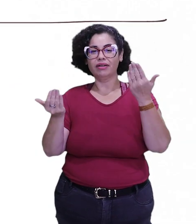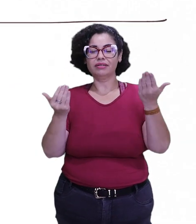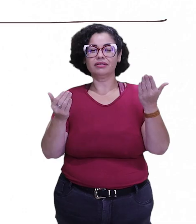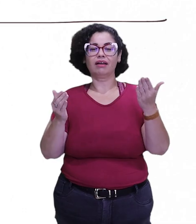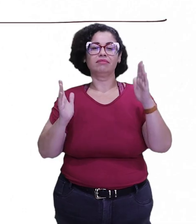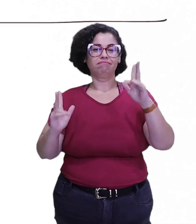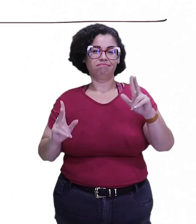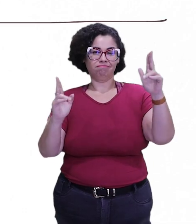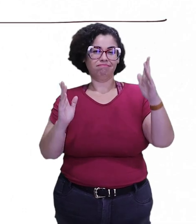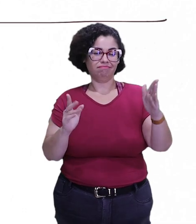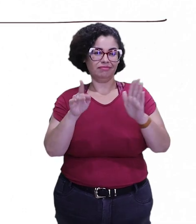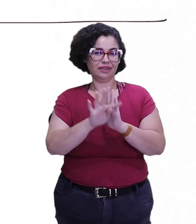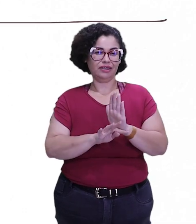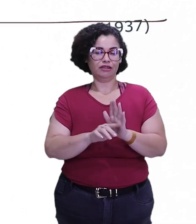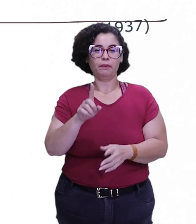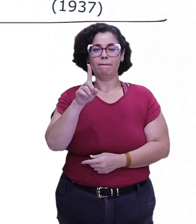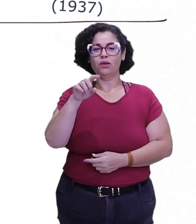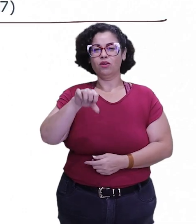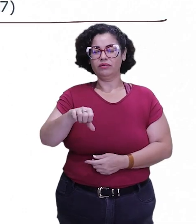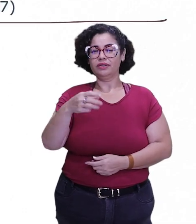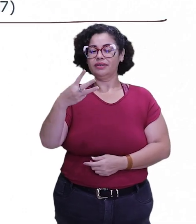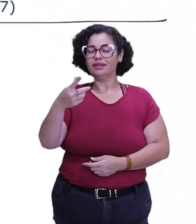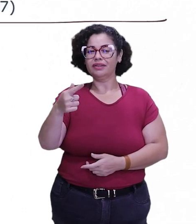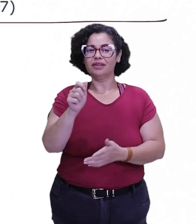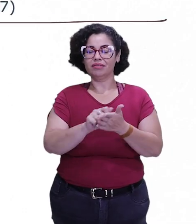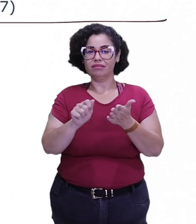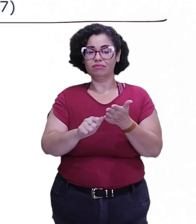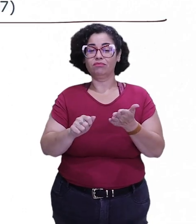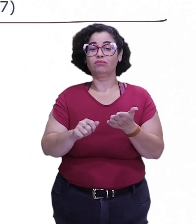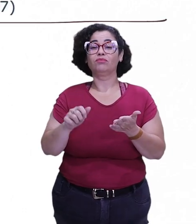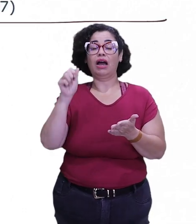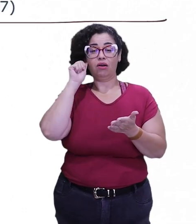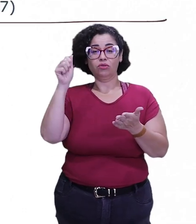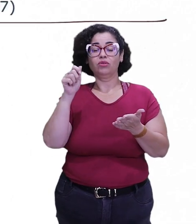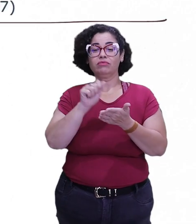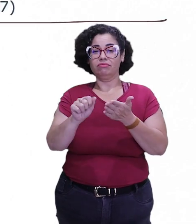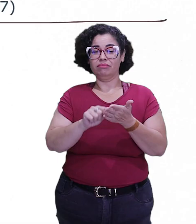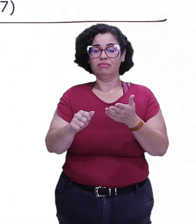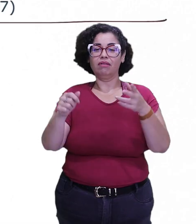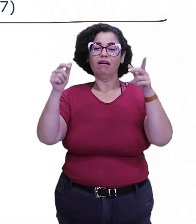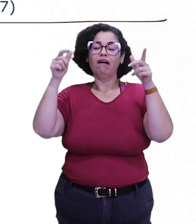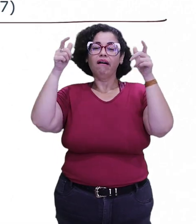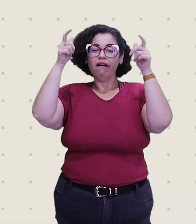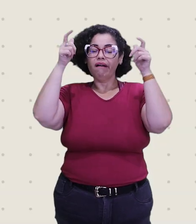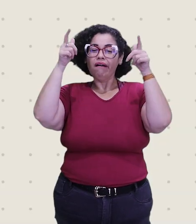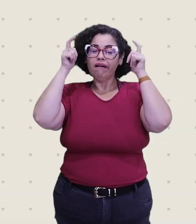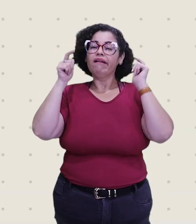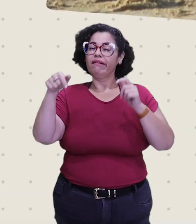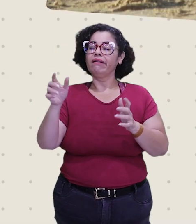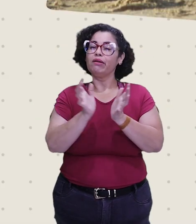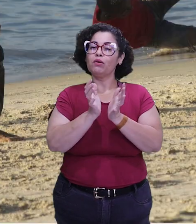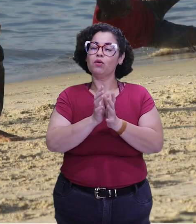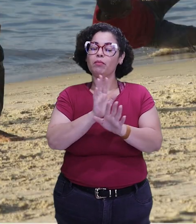texto. Escrito em 1937 por Jorge Amado, Capitães da Areia retrata a vida de um grupo